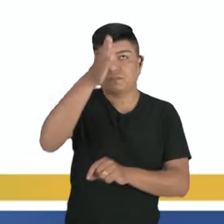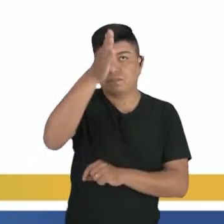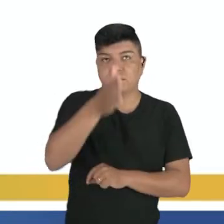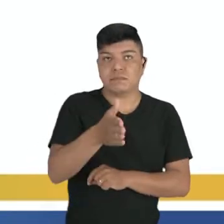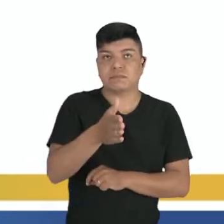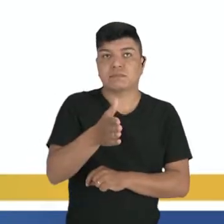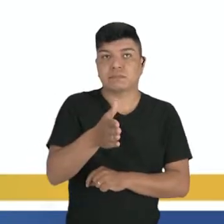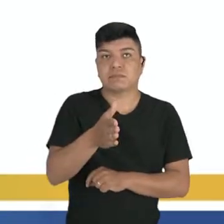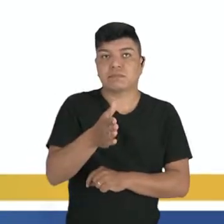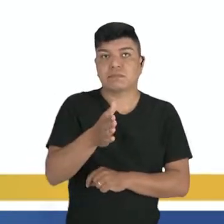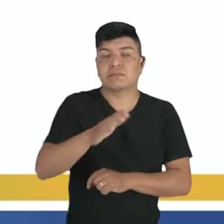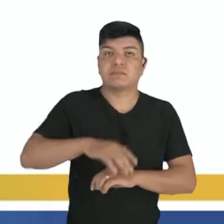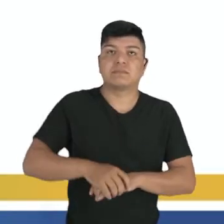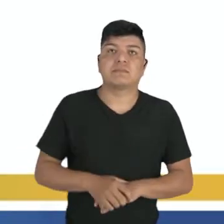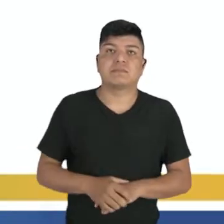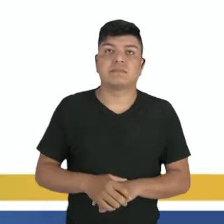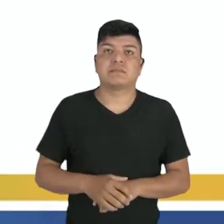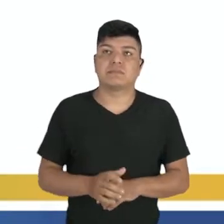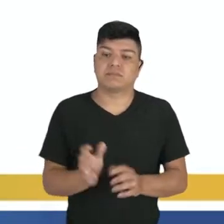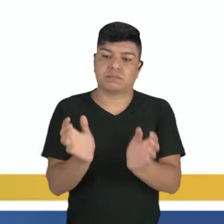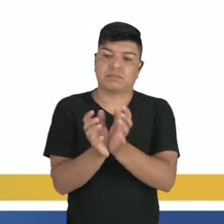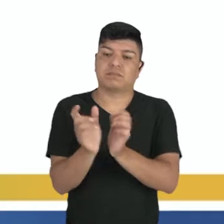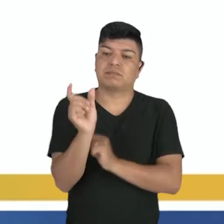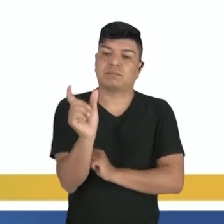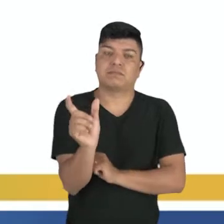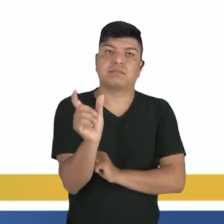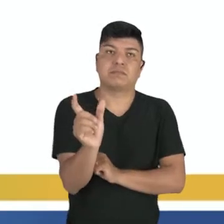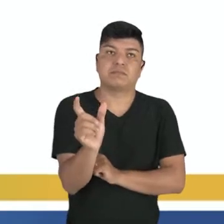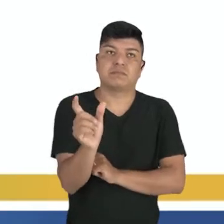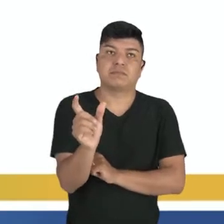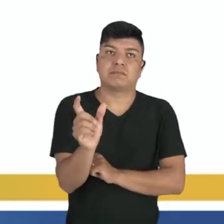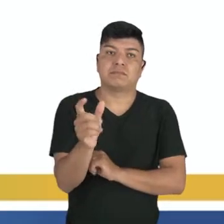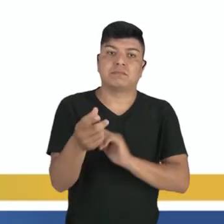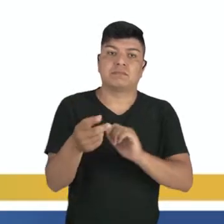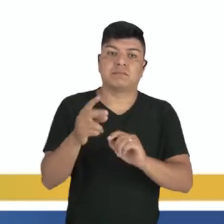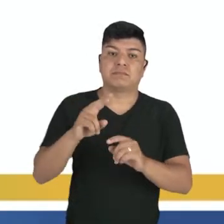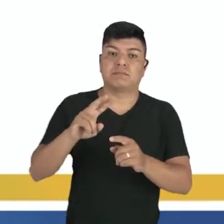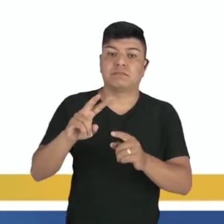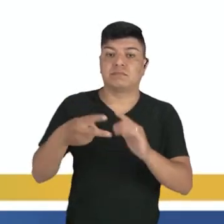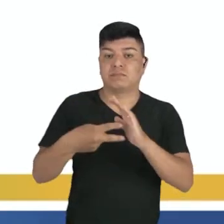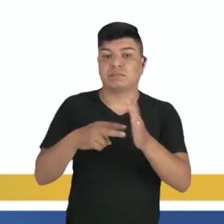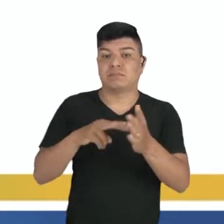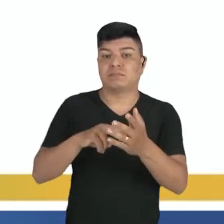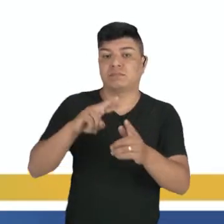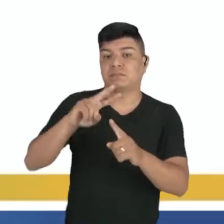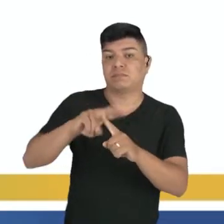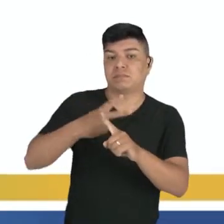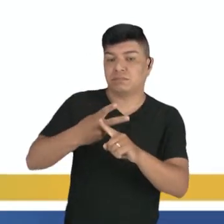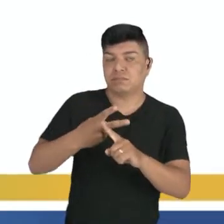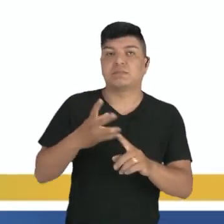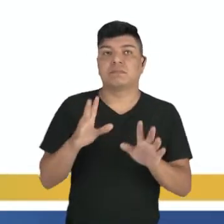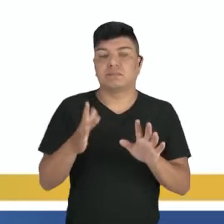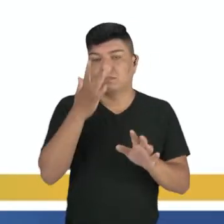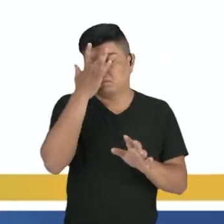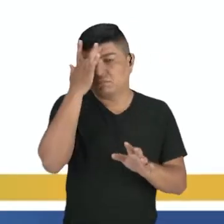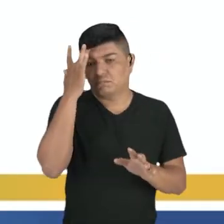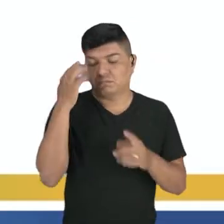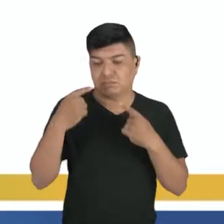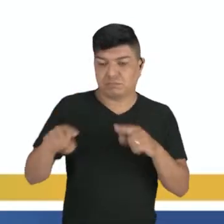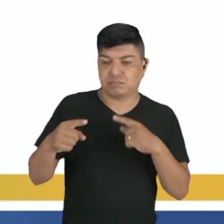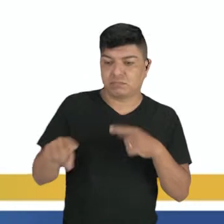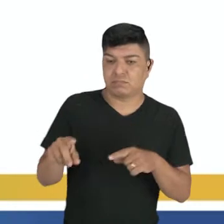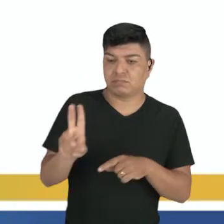sutil, jogo de palavras, ironia e duplo sentido. O nome da pessoa que era zombada não